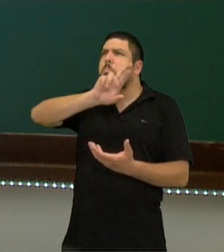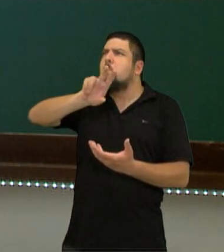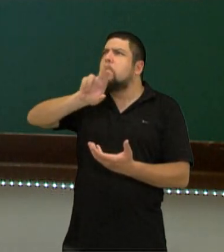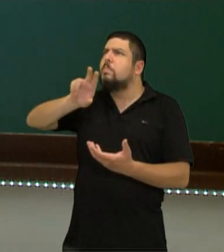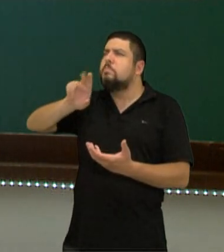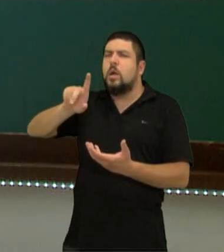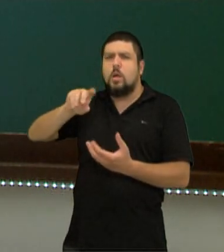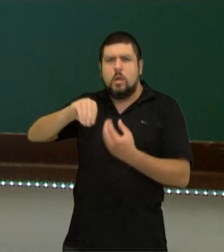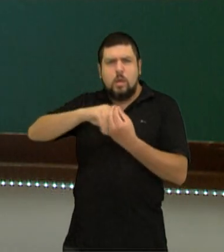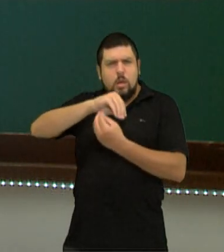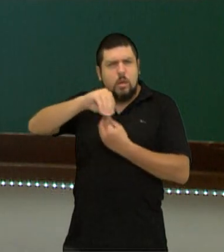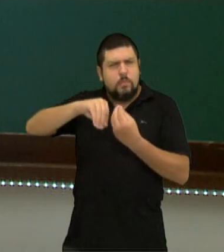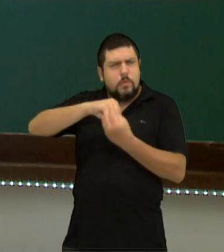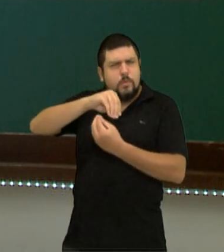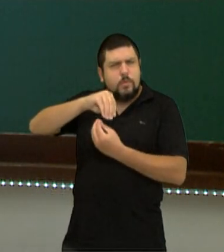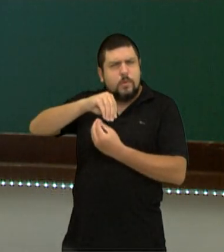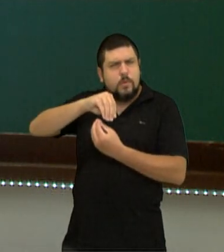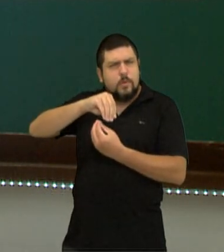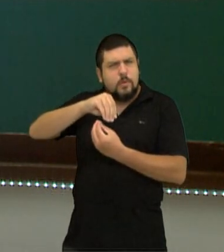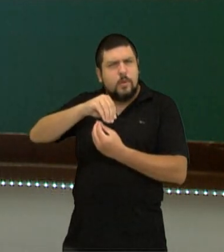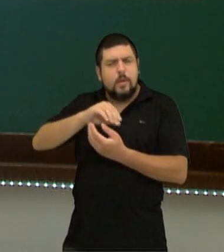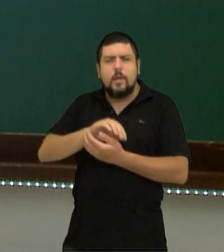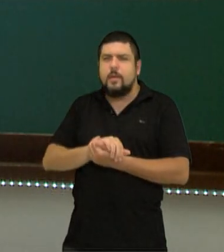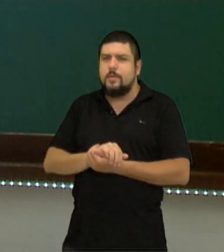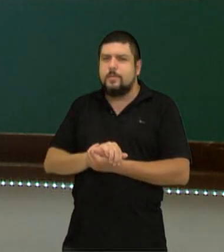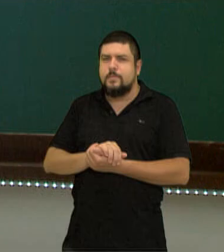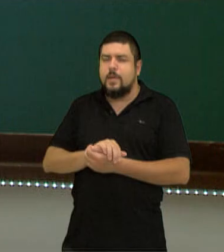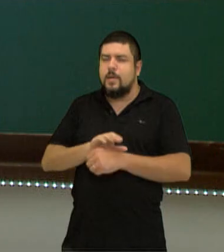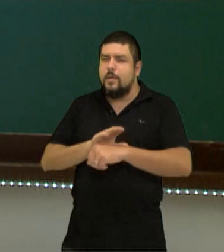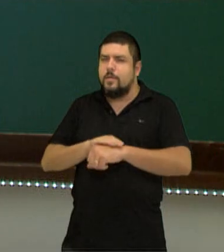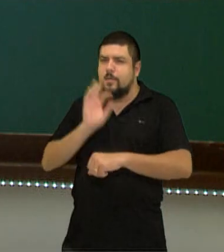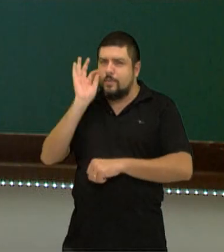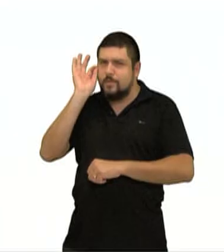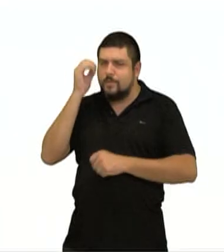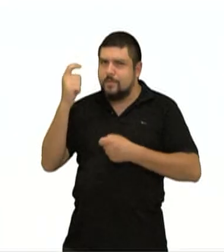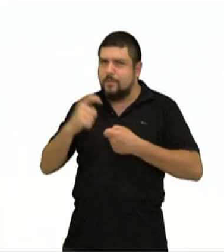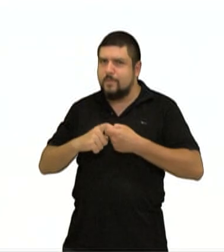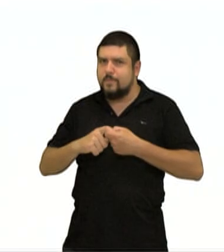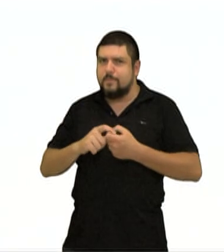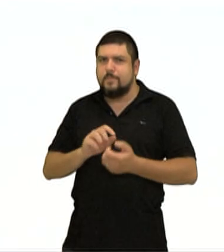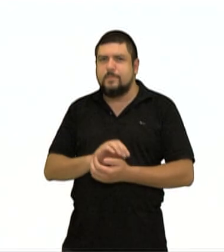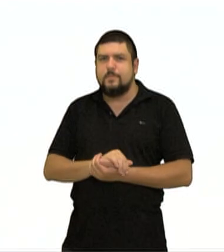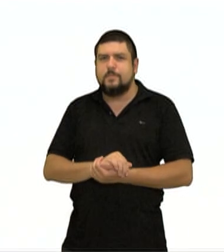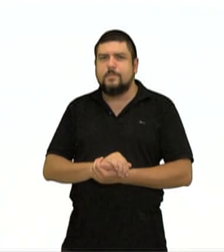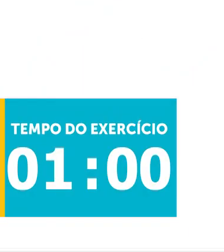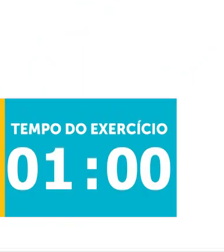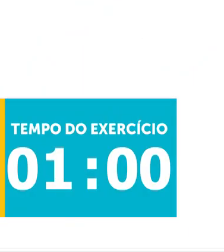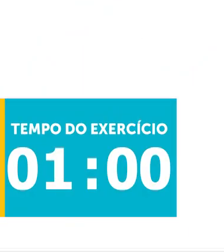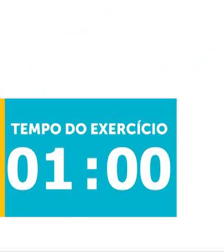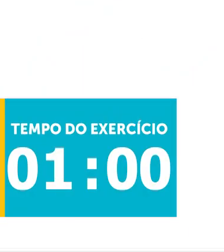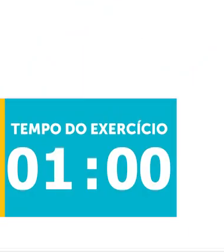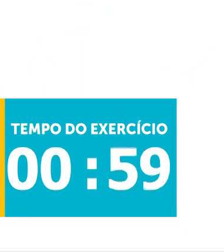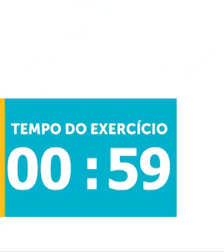mistura? E eu pergunto isso para vocês. Então eu vou dar um tempinho e já retorno.